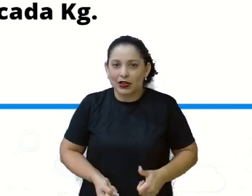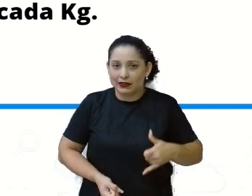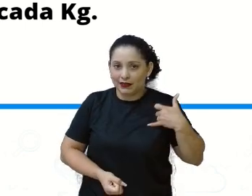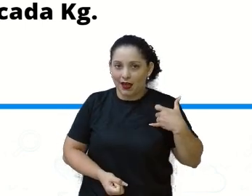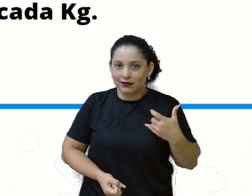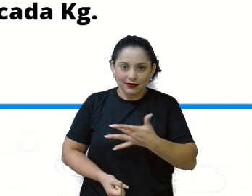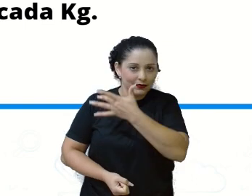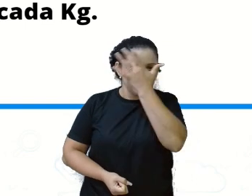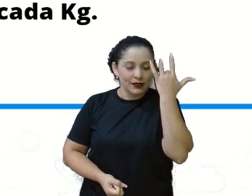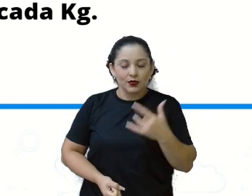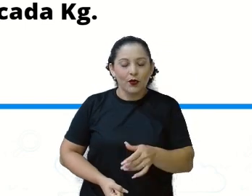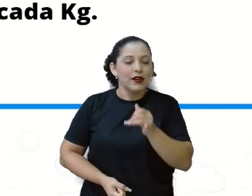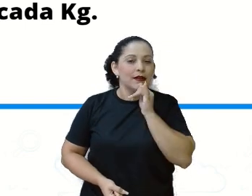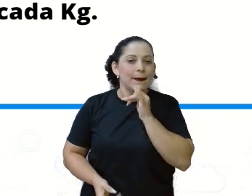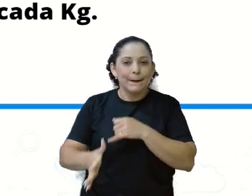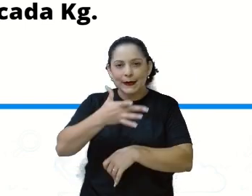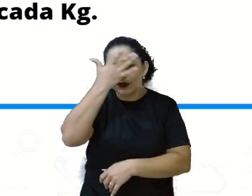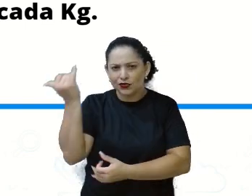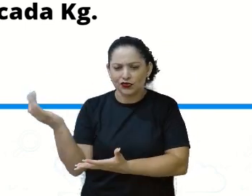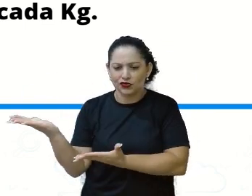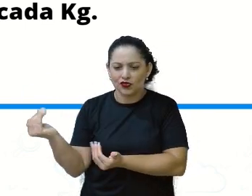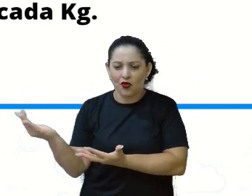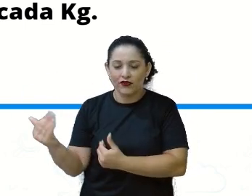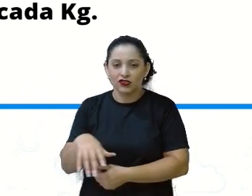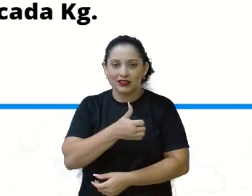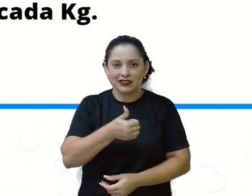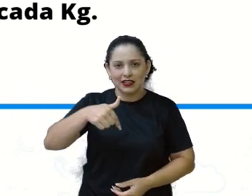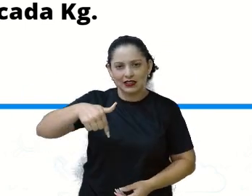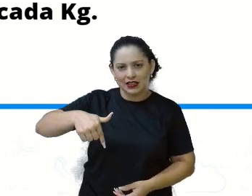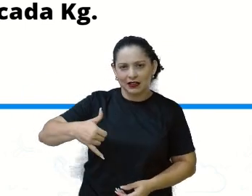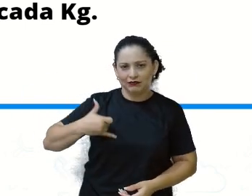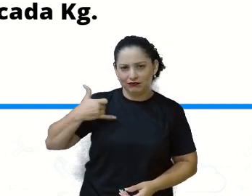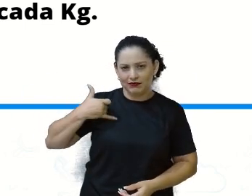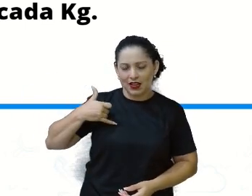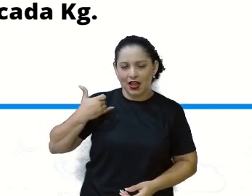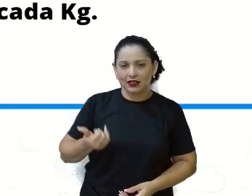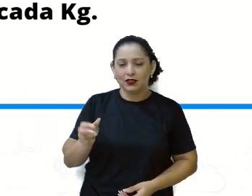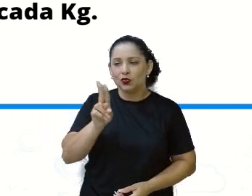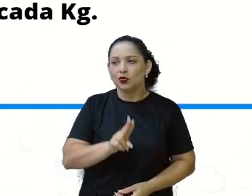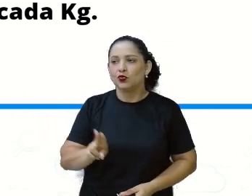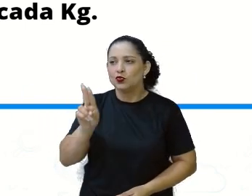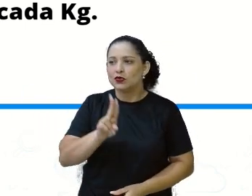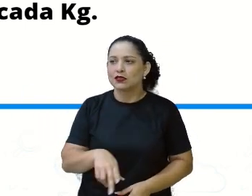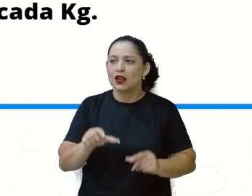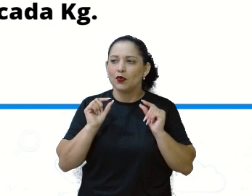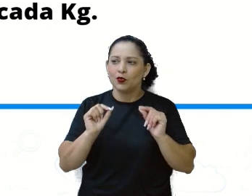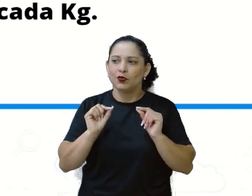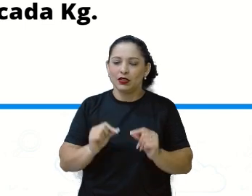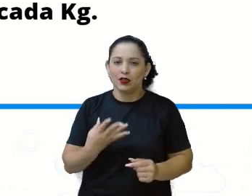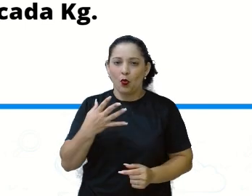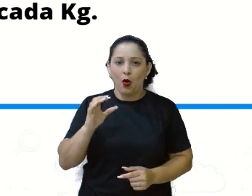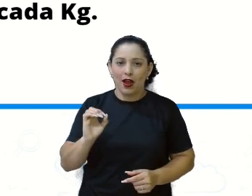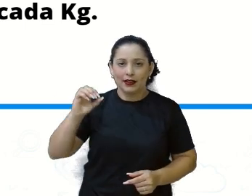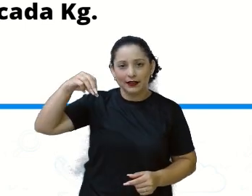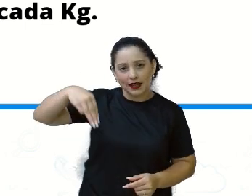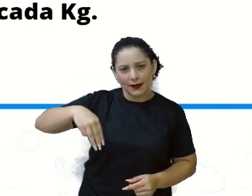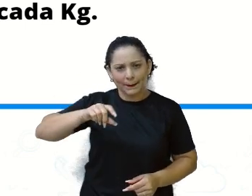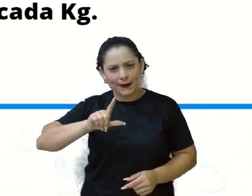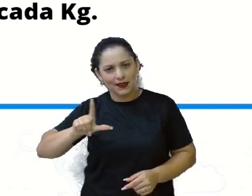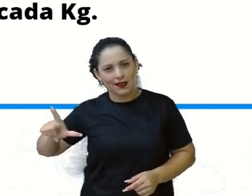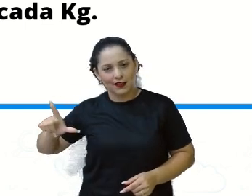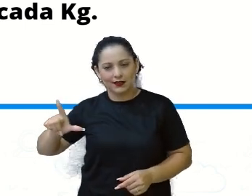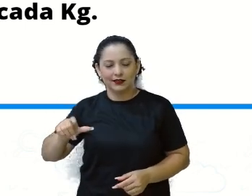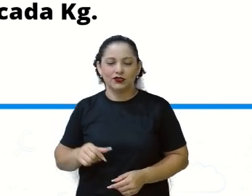Jovens com 17 anos devem consumir 40 ml para cada quilo. Isso é uma informação à parte que eu